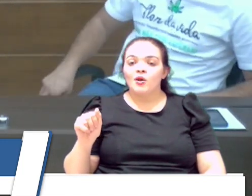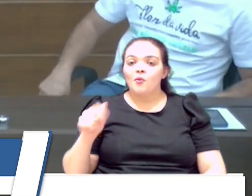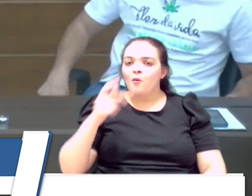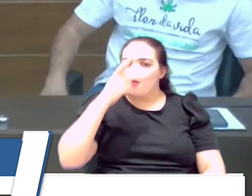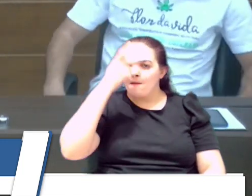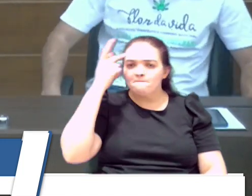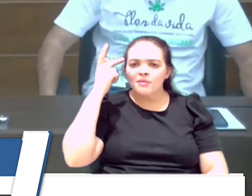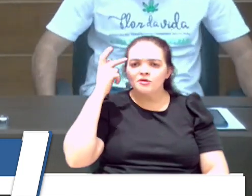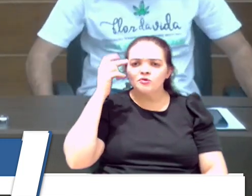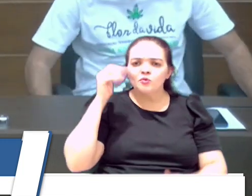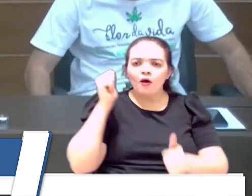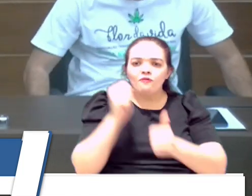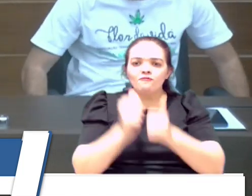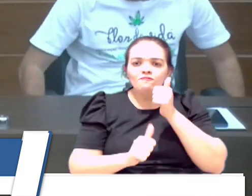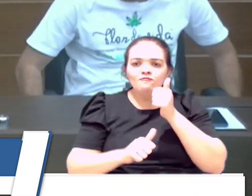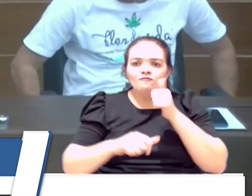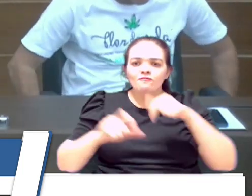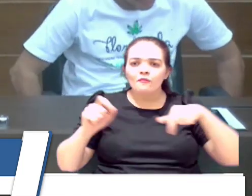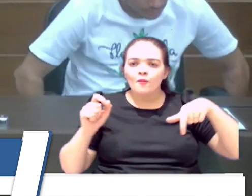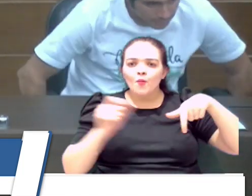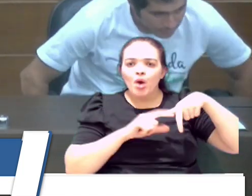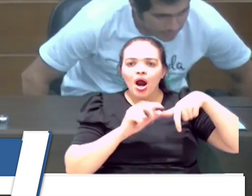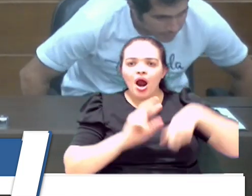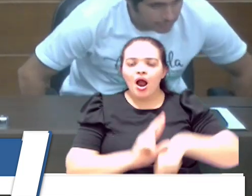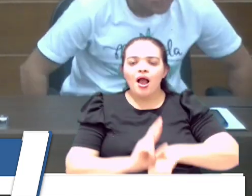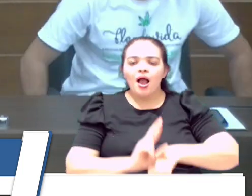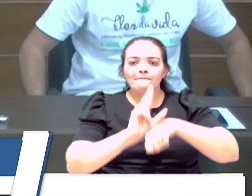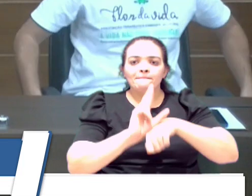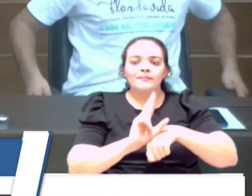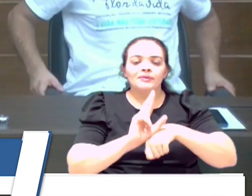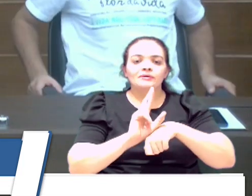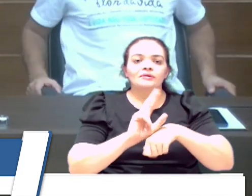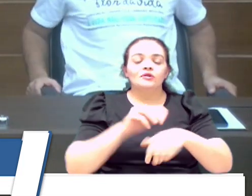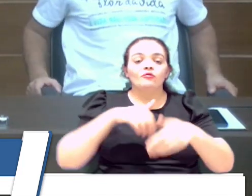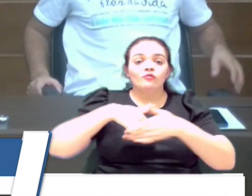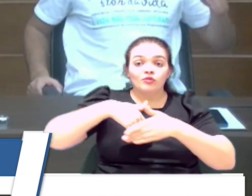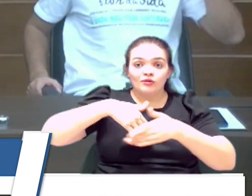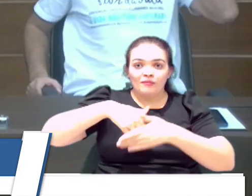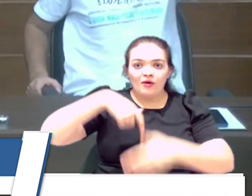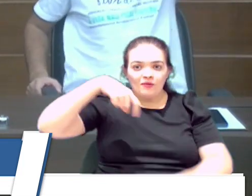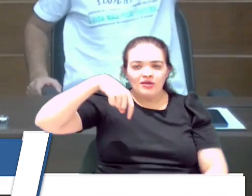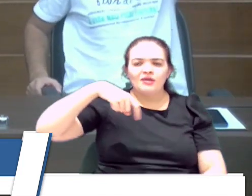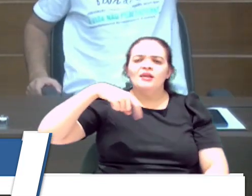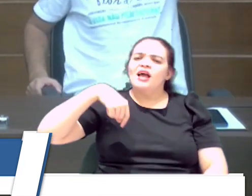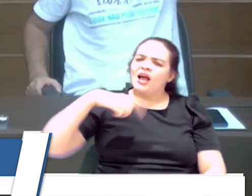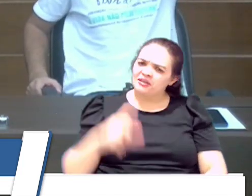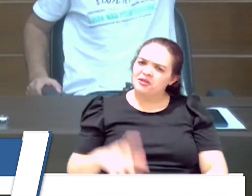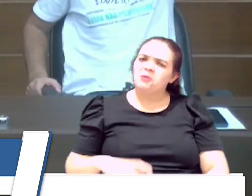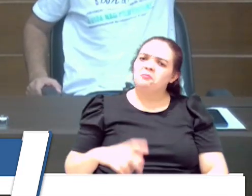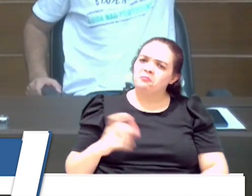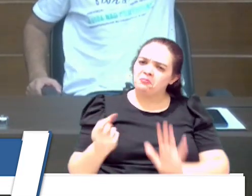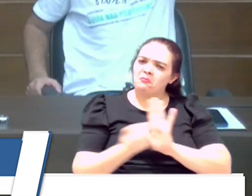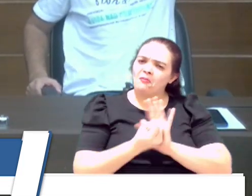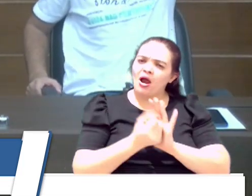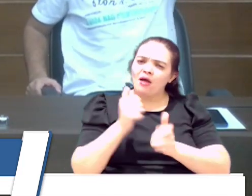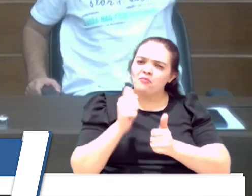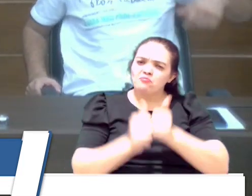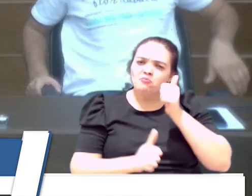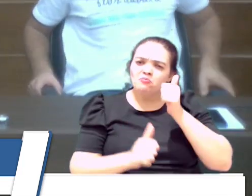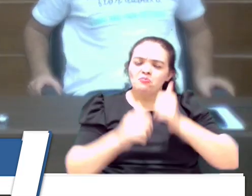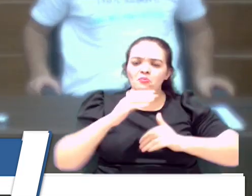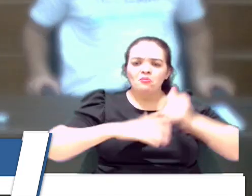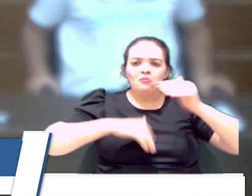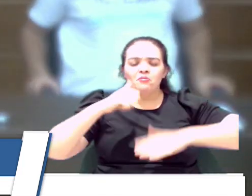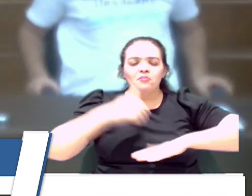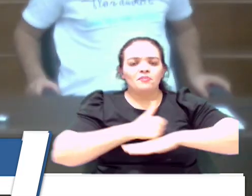venha representar um grande clube, porque Franca é um celeiro de craques. Nós temos jogadores que